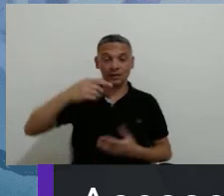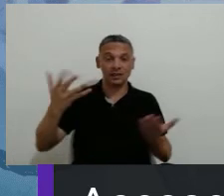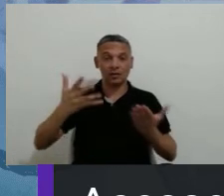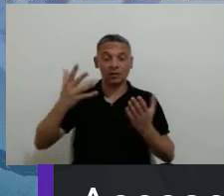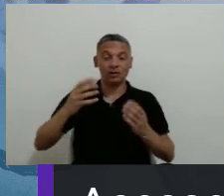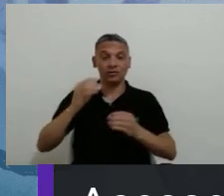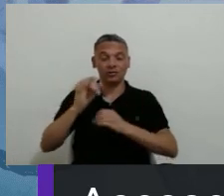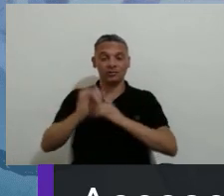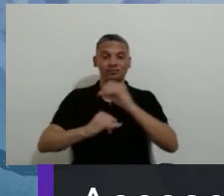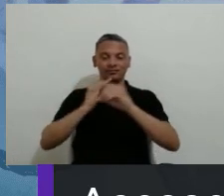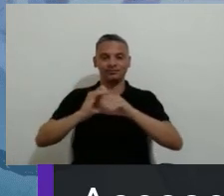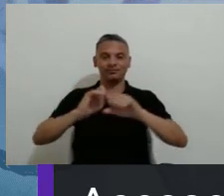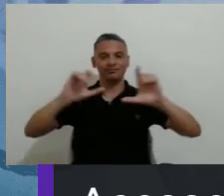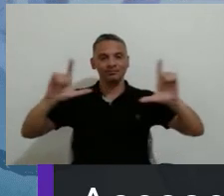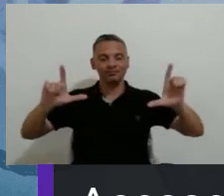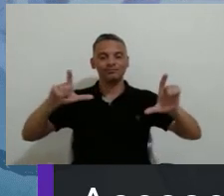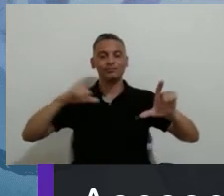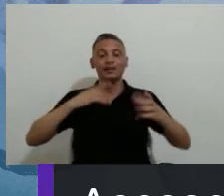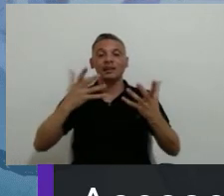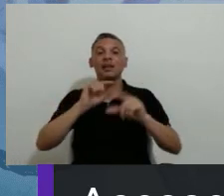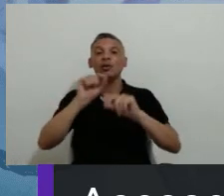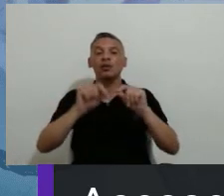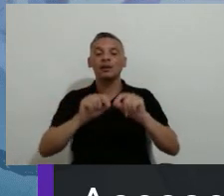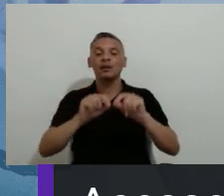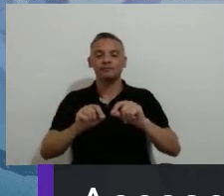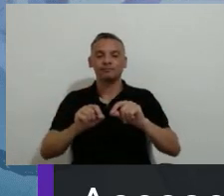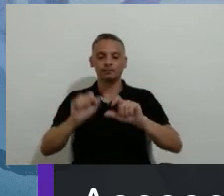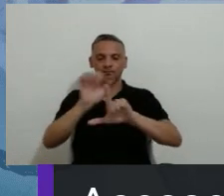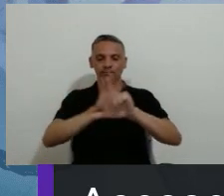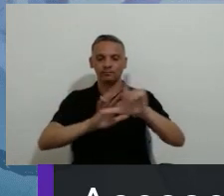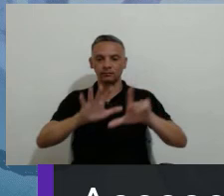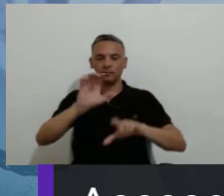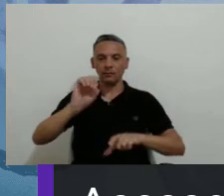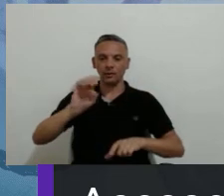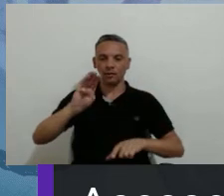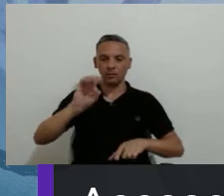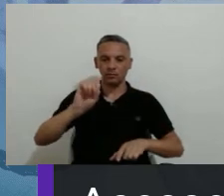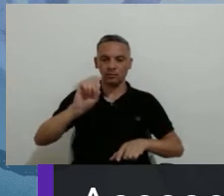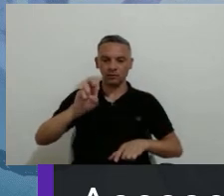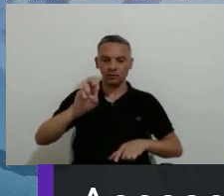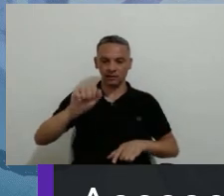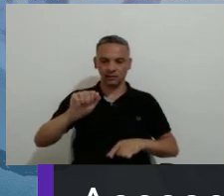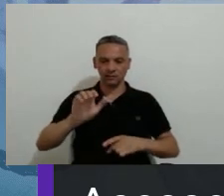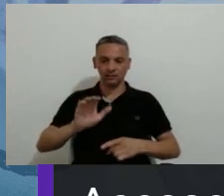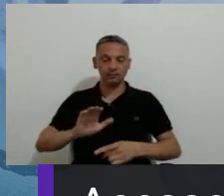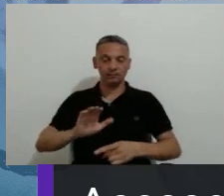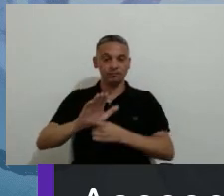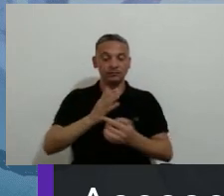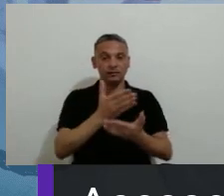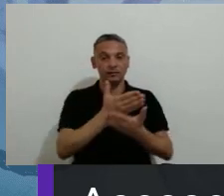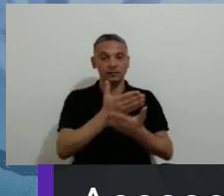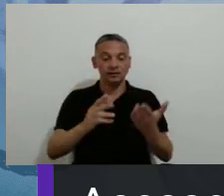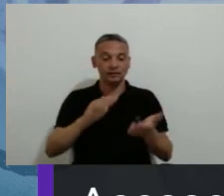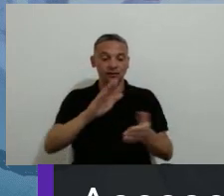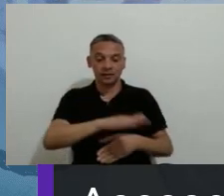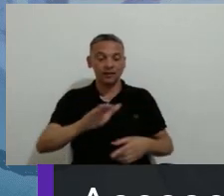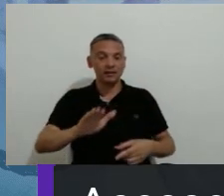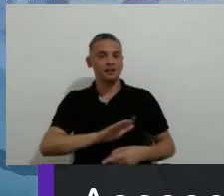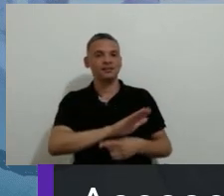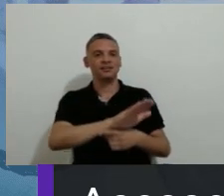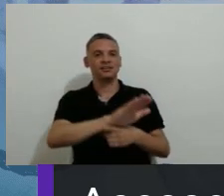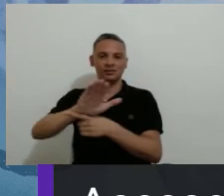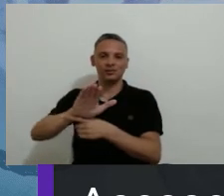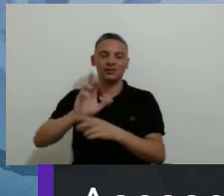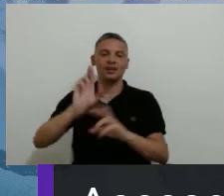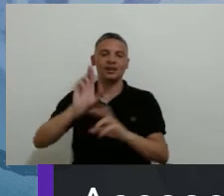navegação, e o que a gente espera é que essa ferramenta possa fazer a diferença na realidade dessas crianças, fazendo uma referência